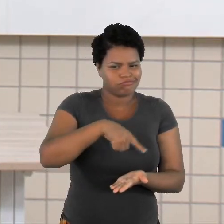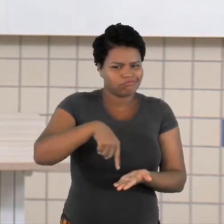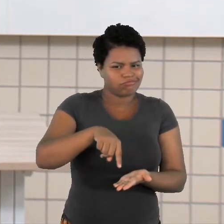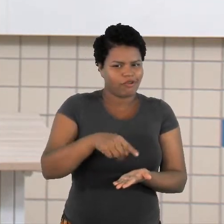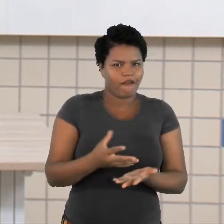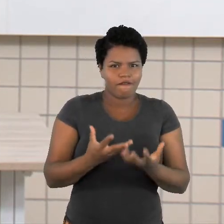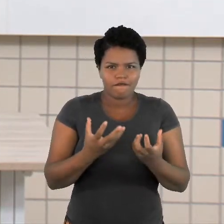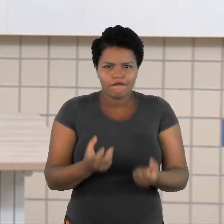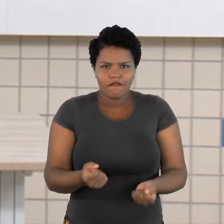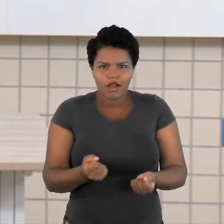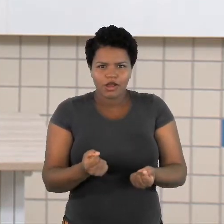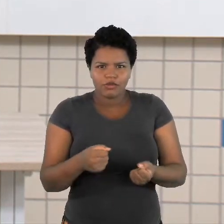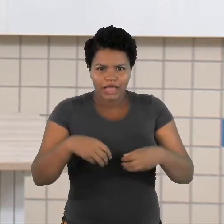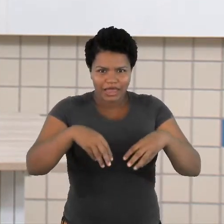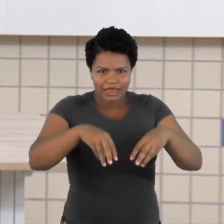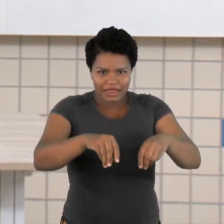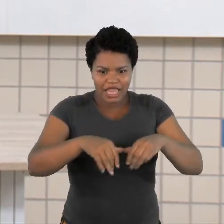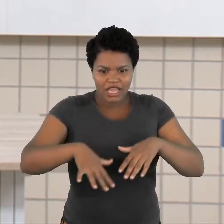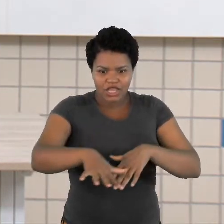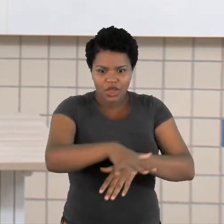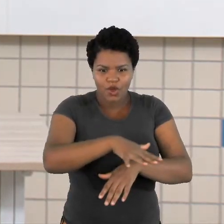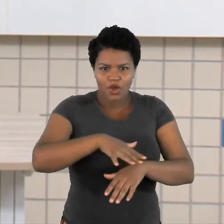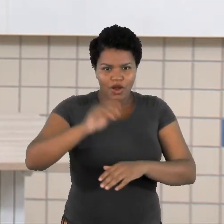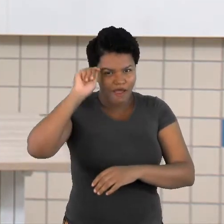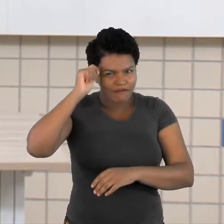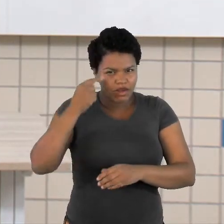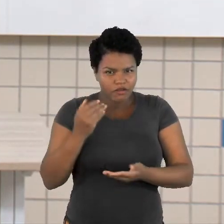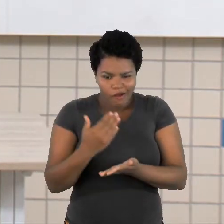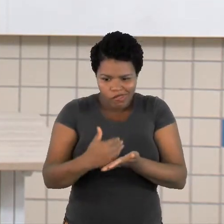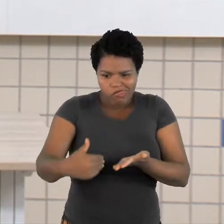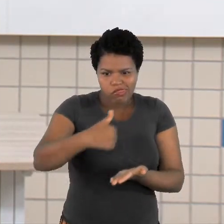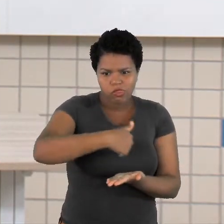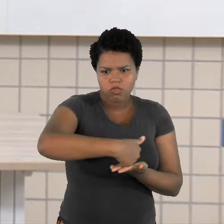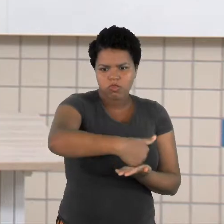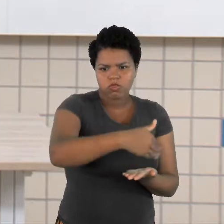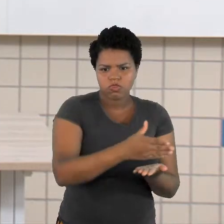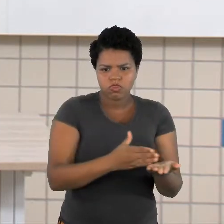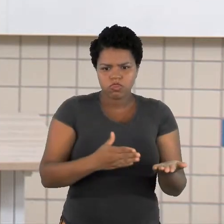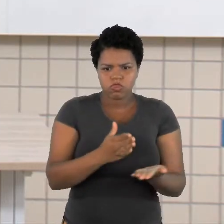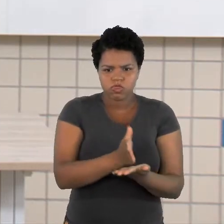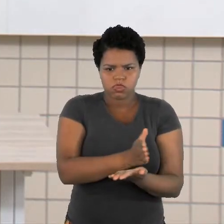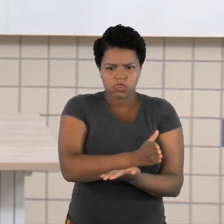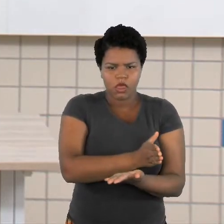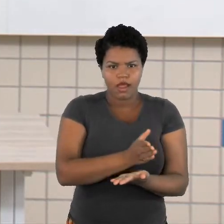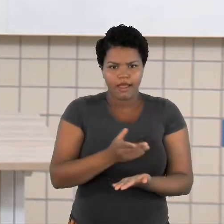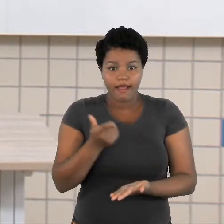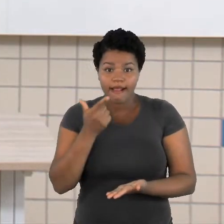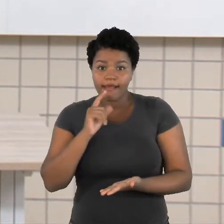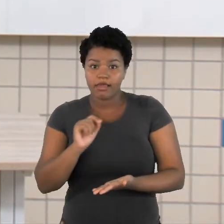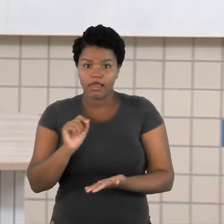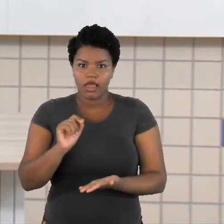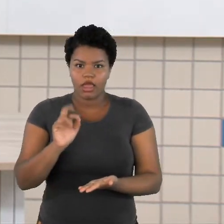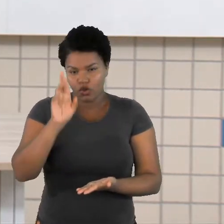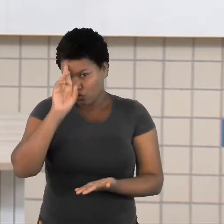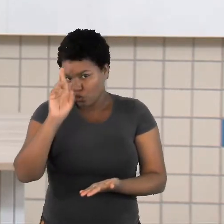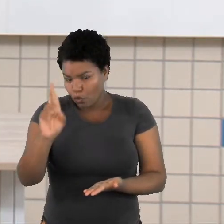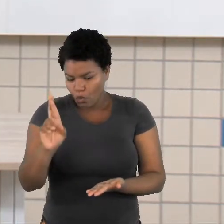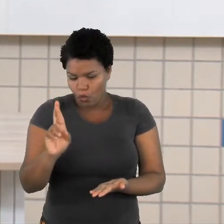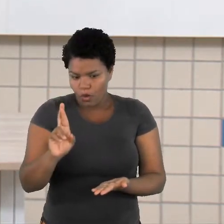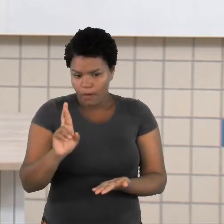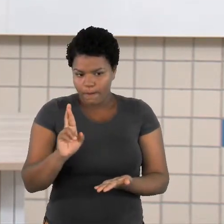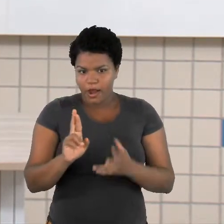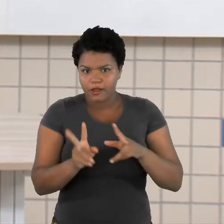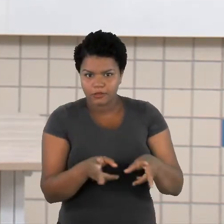Vamos dividir o território africano. Quem vai ter o direito, quem vai ter a posse para poder explorar os